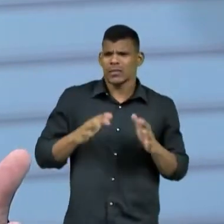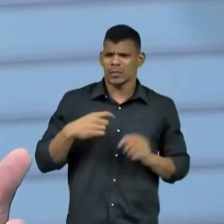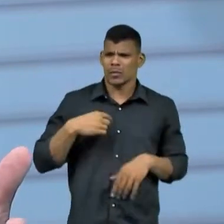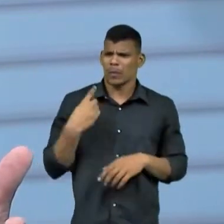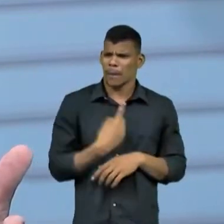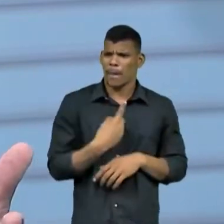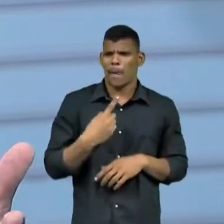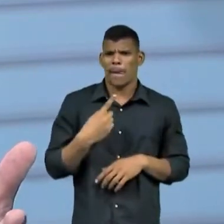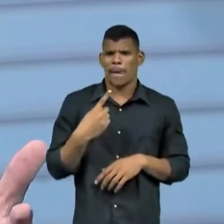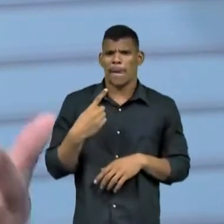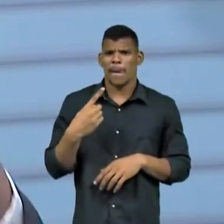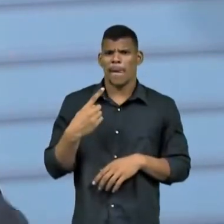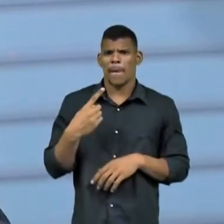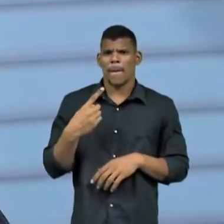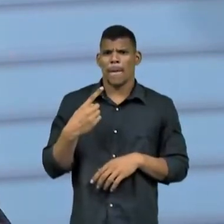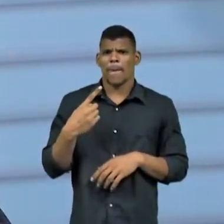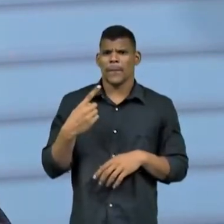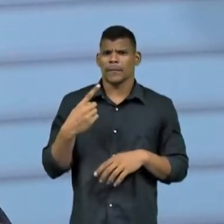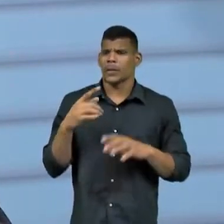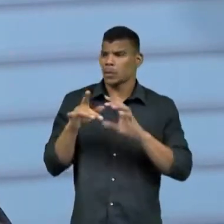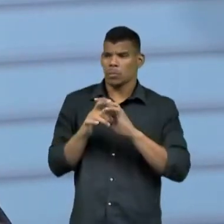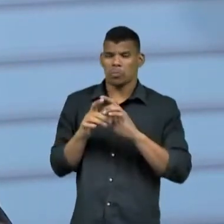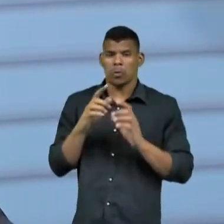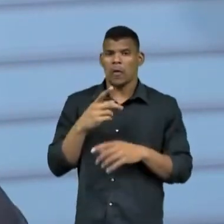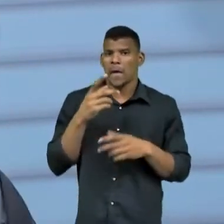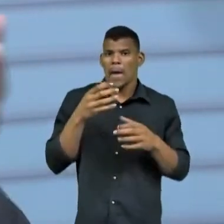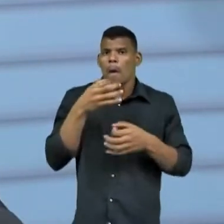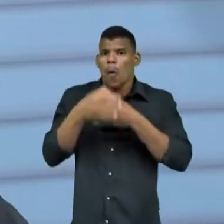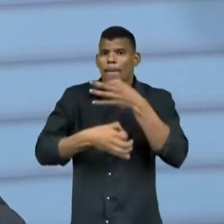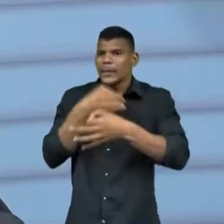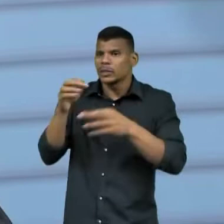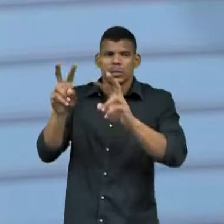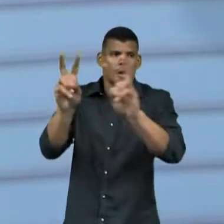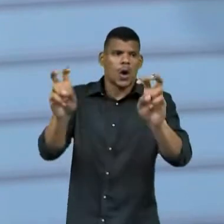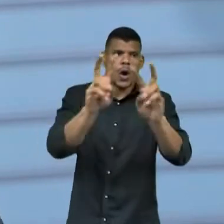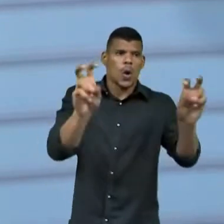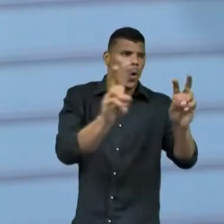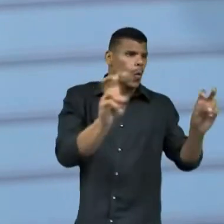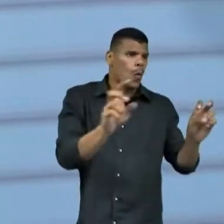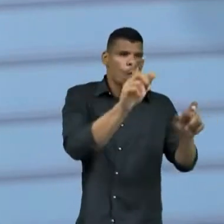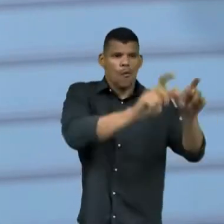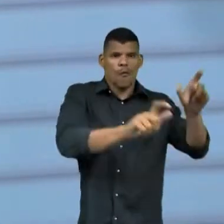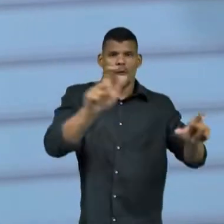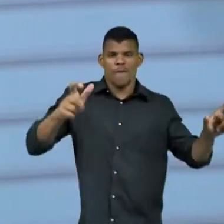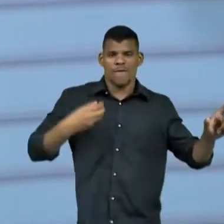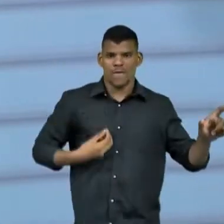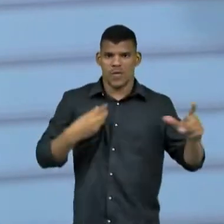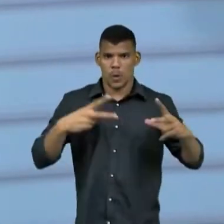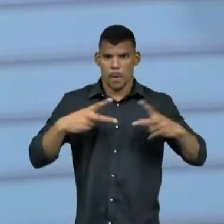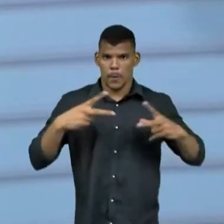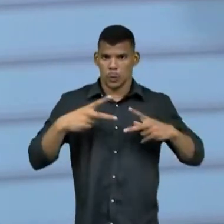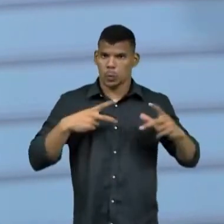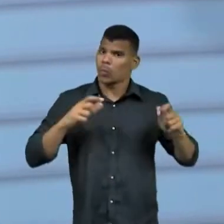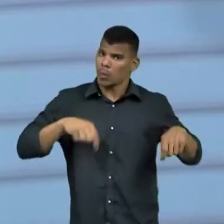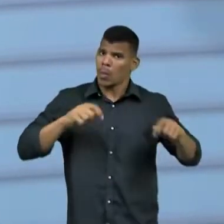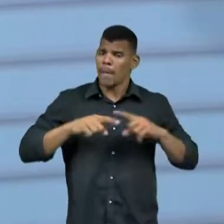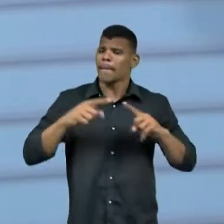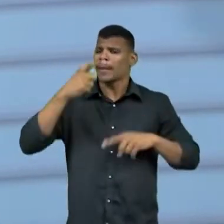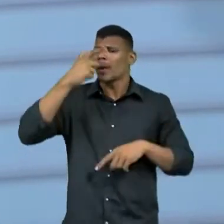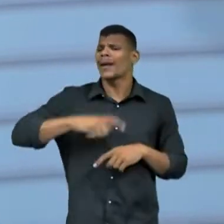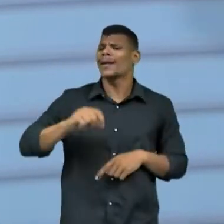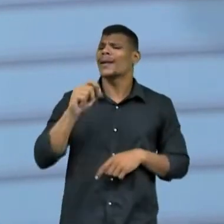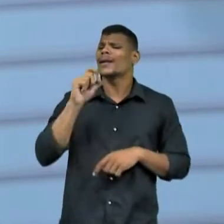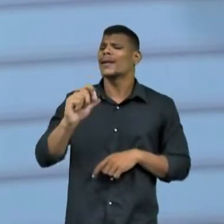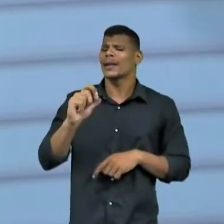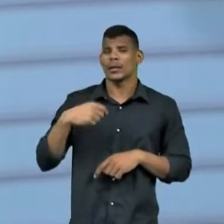para julgar as pessoas mas quem somos nós quem somos nós eu acho que essa é é avaliação que a gente precisa fazer eu tenho repetido várias vezes uma frase